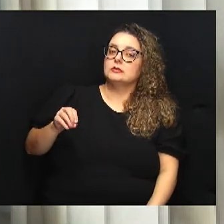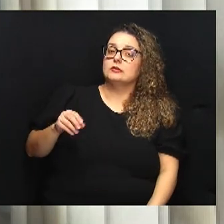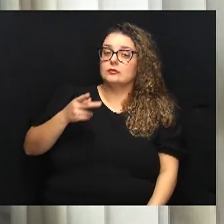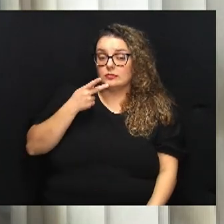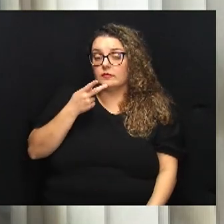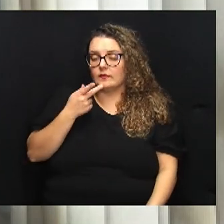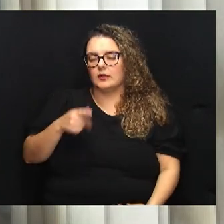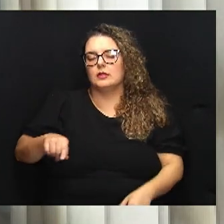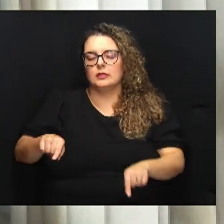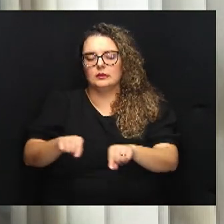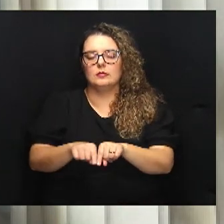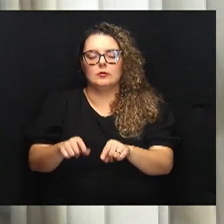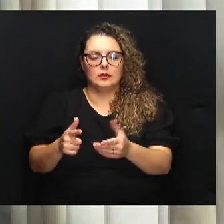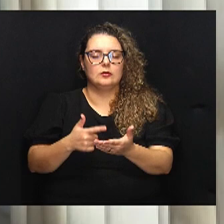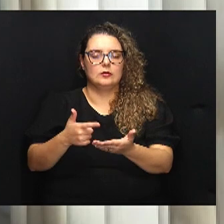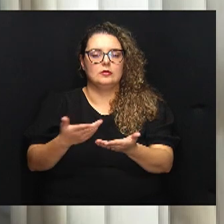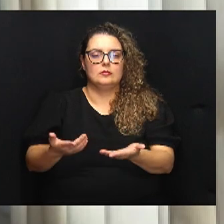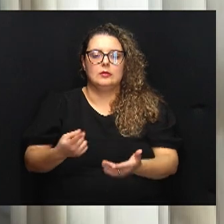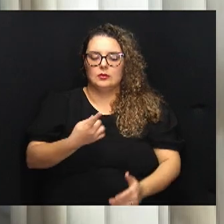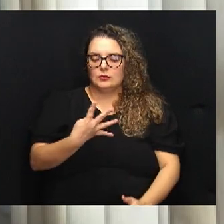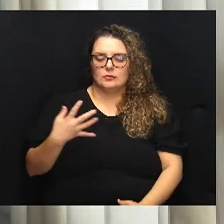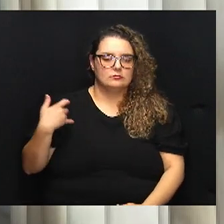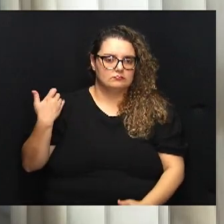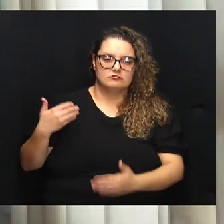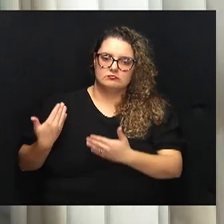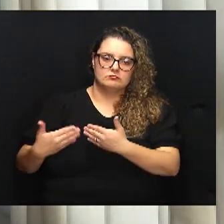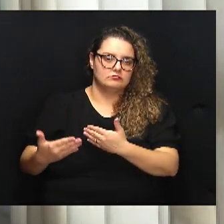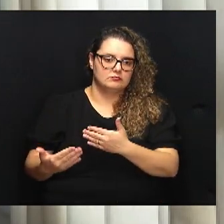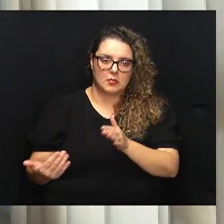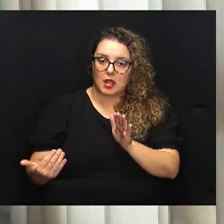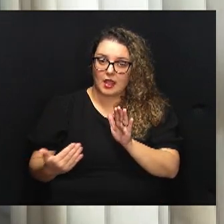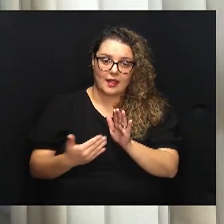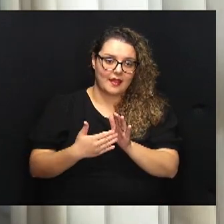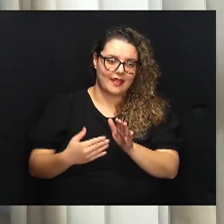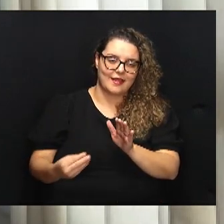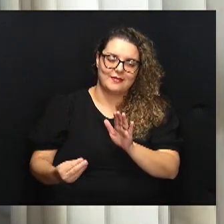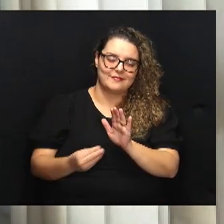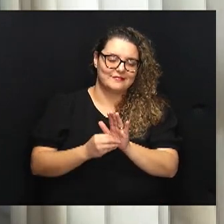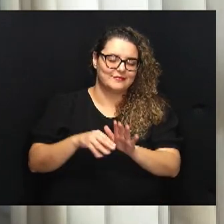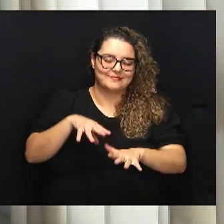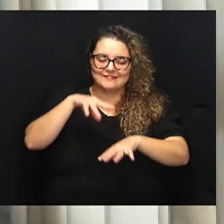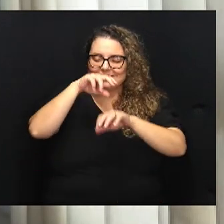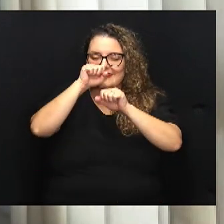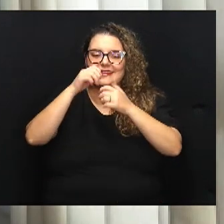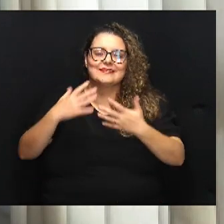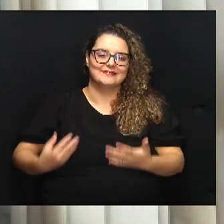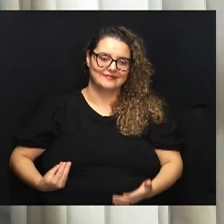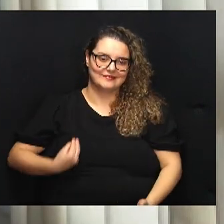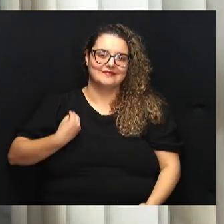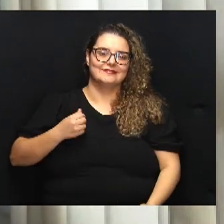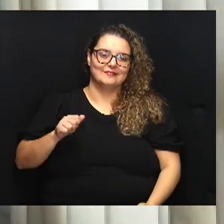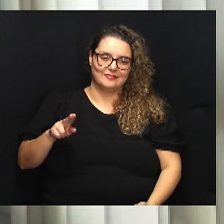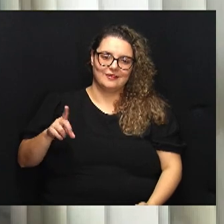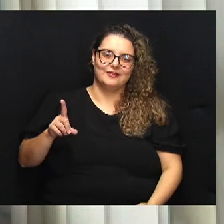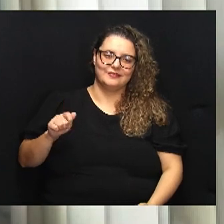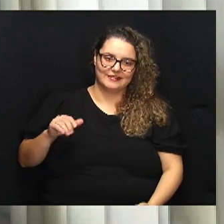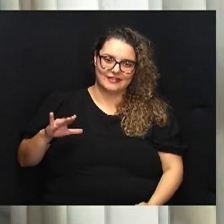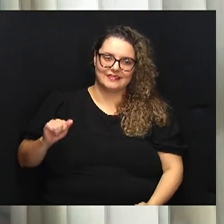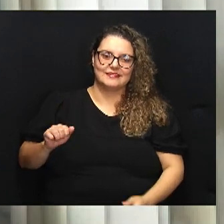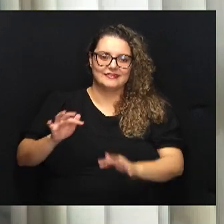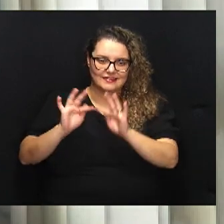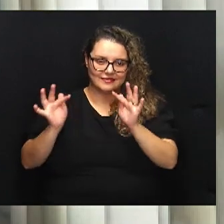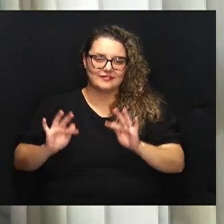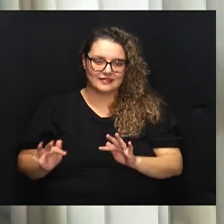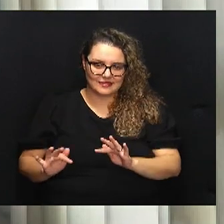Então, a partir dos seus 14 anos, até o seu último respiro, o livro A Audácia de Ser Feliz, tenho certeza que